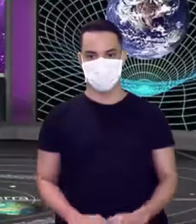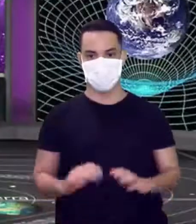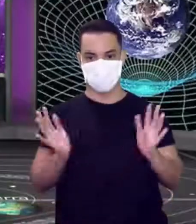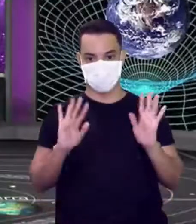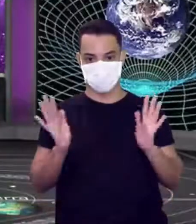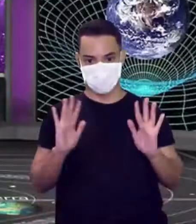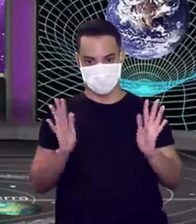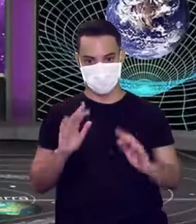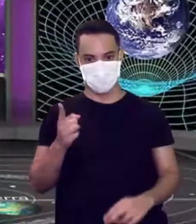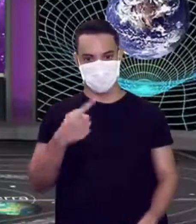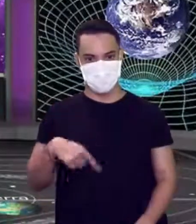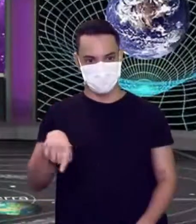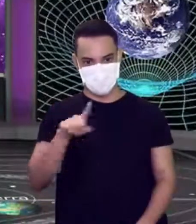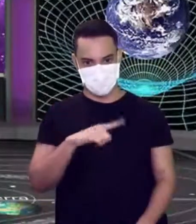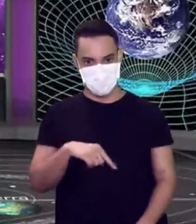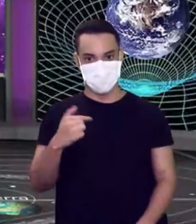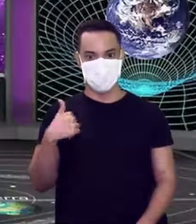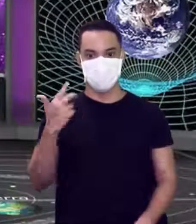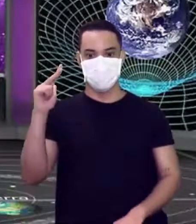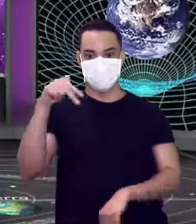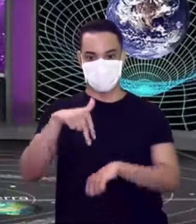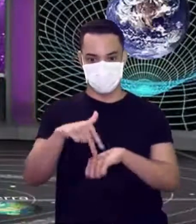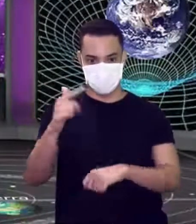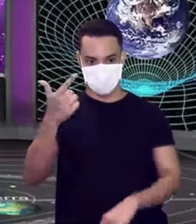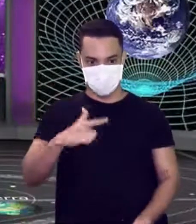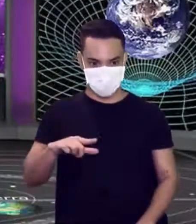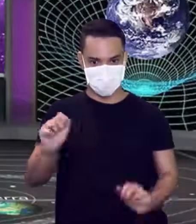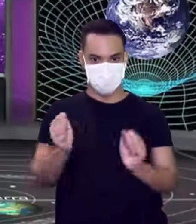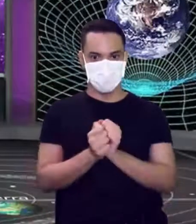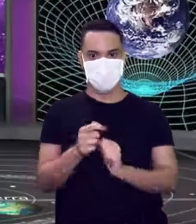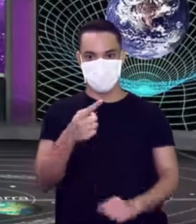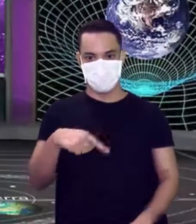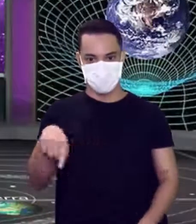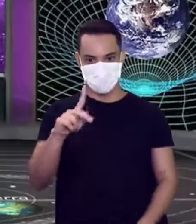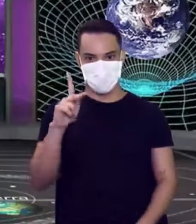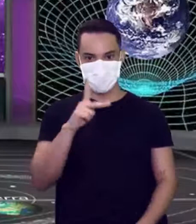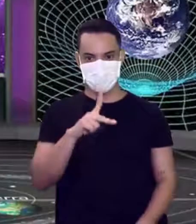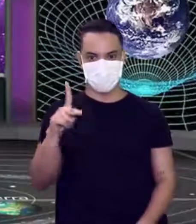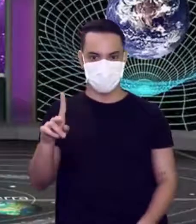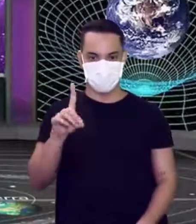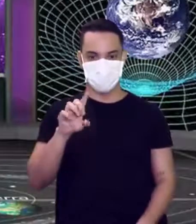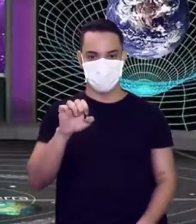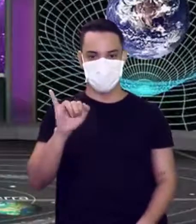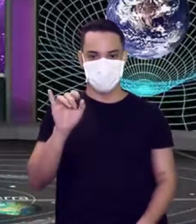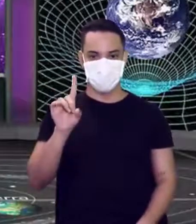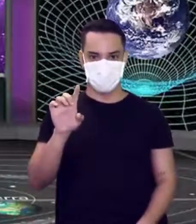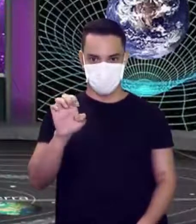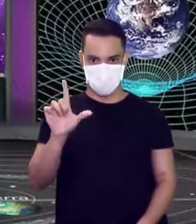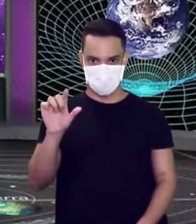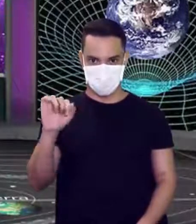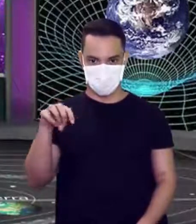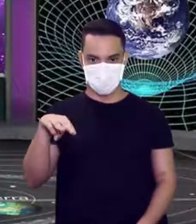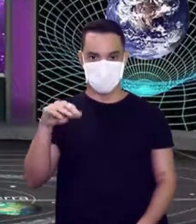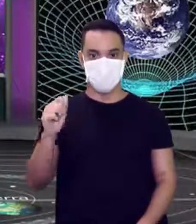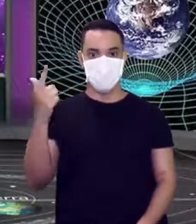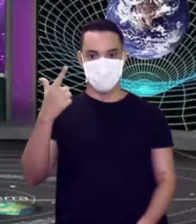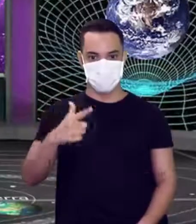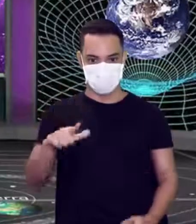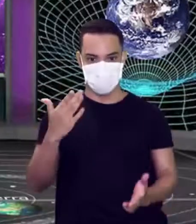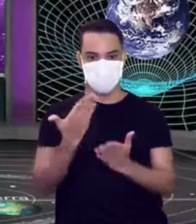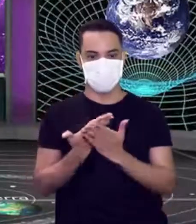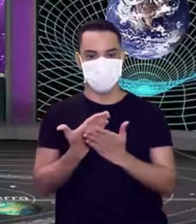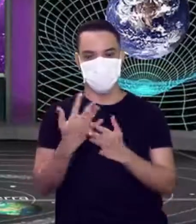Olá, jovens! Olha eu aqui de novo com vocês, professora Deise Lima, para mais uma aula de